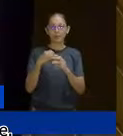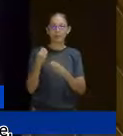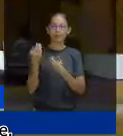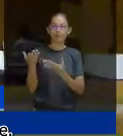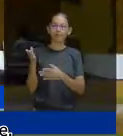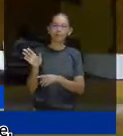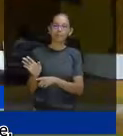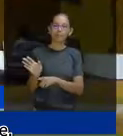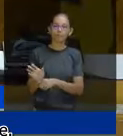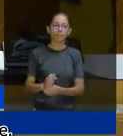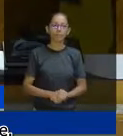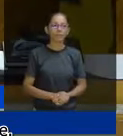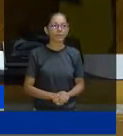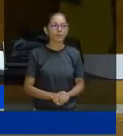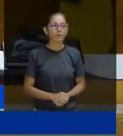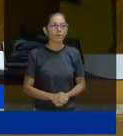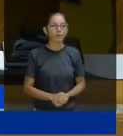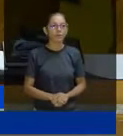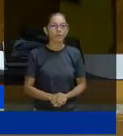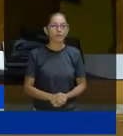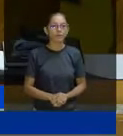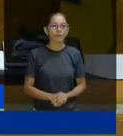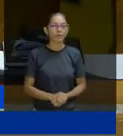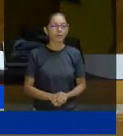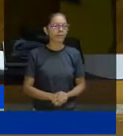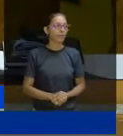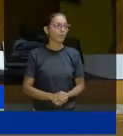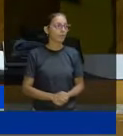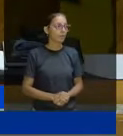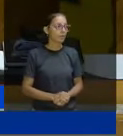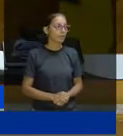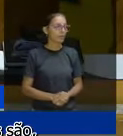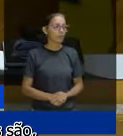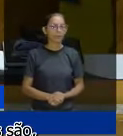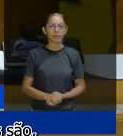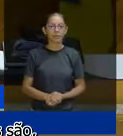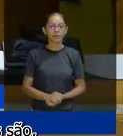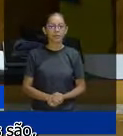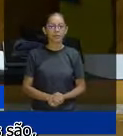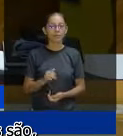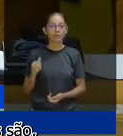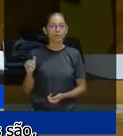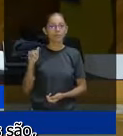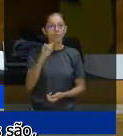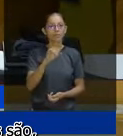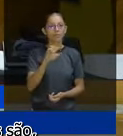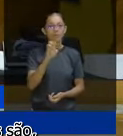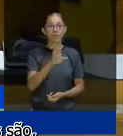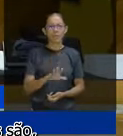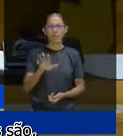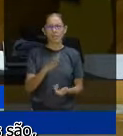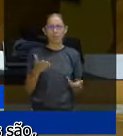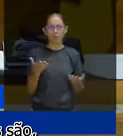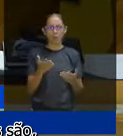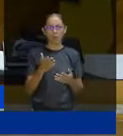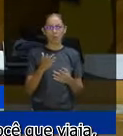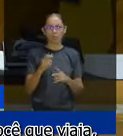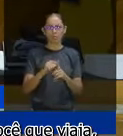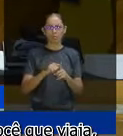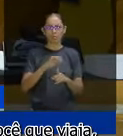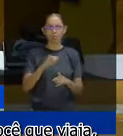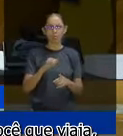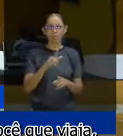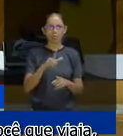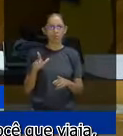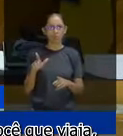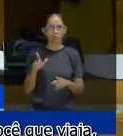presente. Perfeito. As passagens para a Europa, agora em julho, elas são, acho que são caras, né? Porque é verão lá, né,